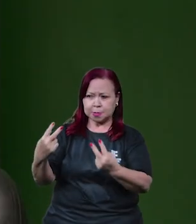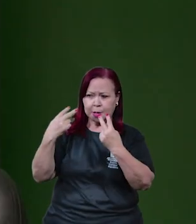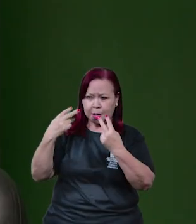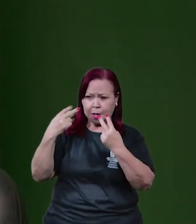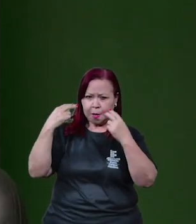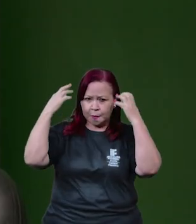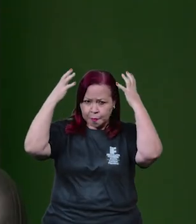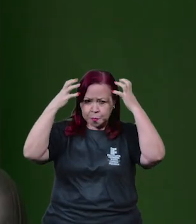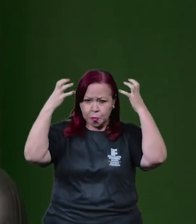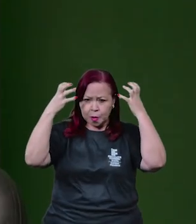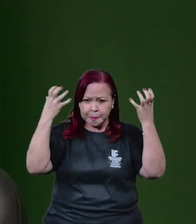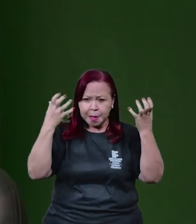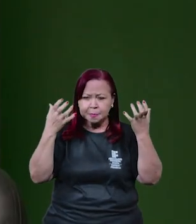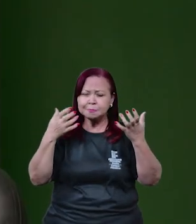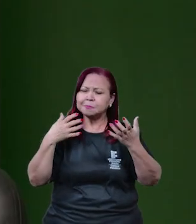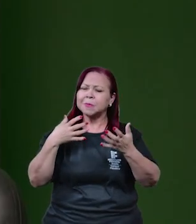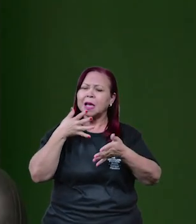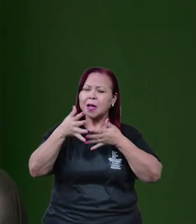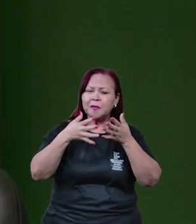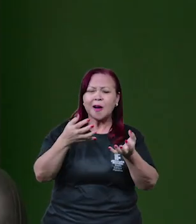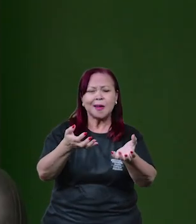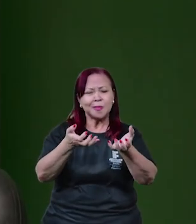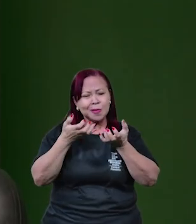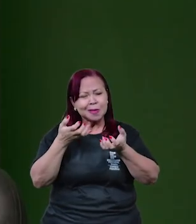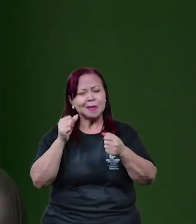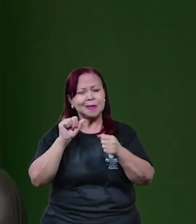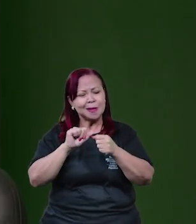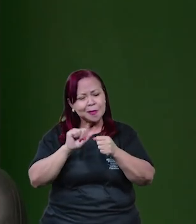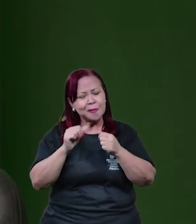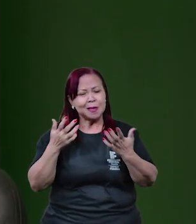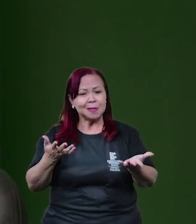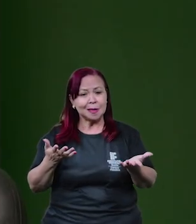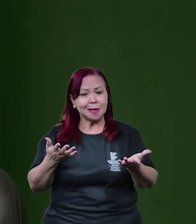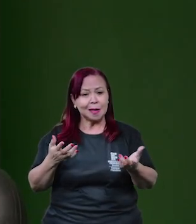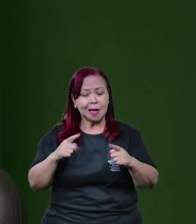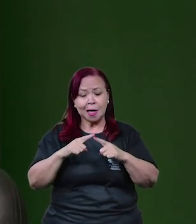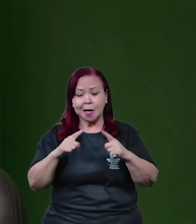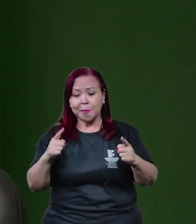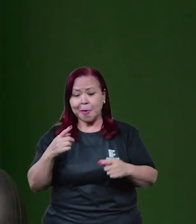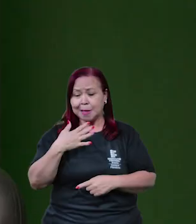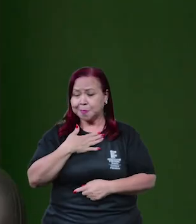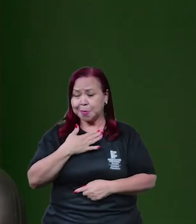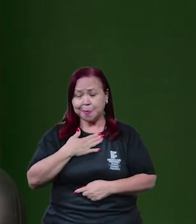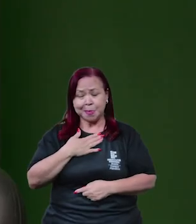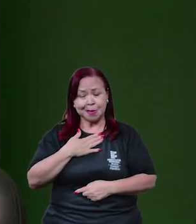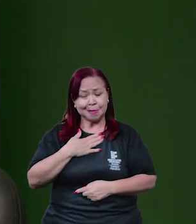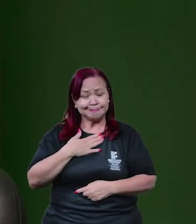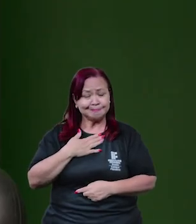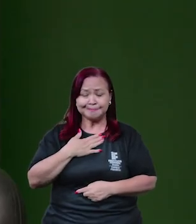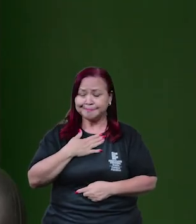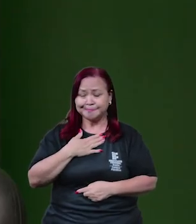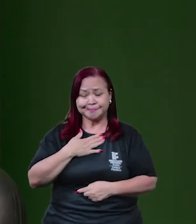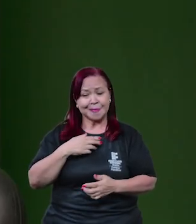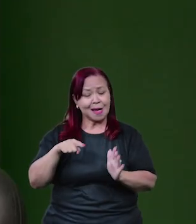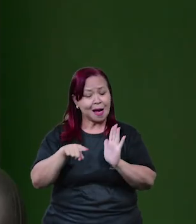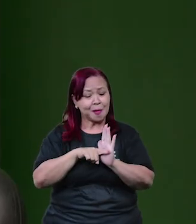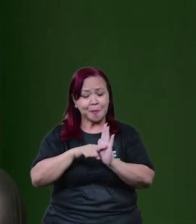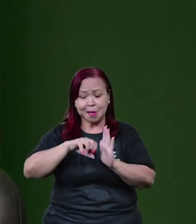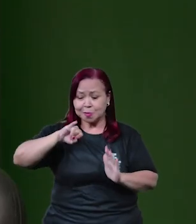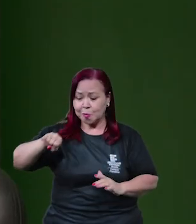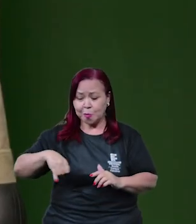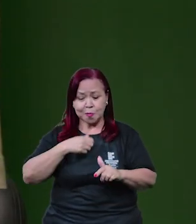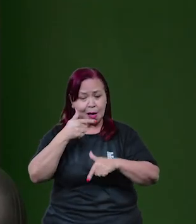os locks e falam, tipo, velho, eu queria muito fazer, mas literalmente, tipo assim, isso pra mim significaria menos oportunidade de emprego na minha área,